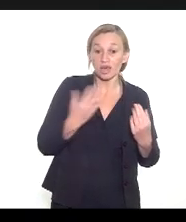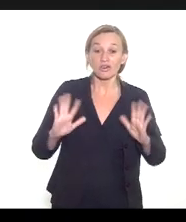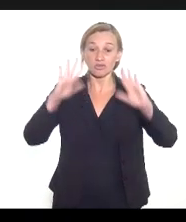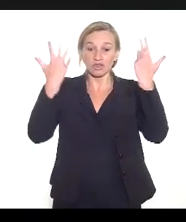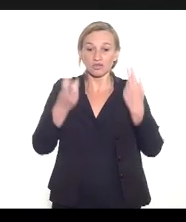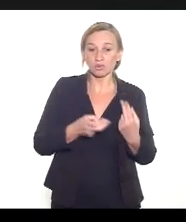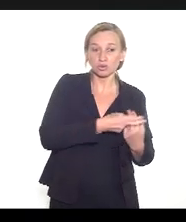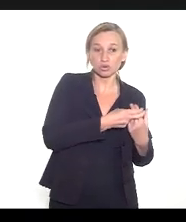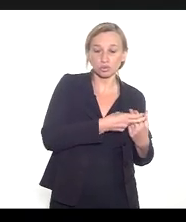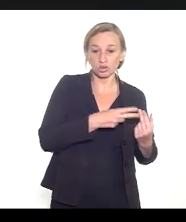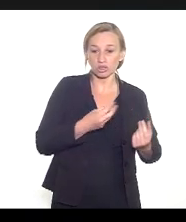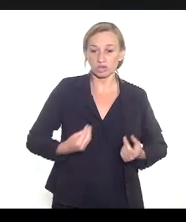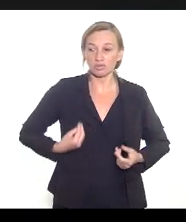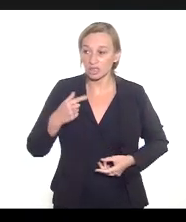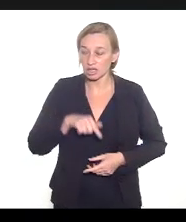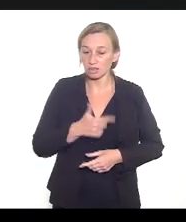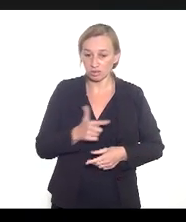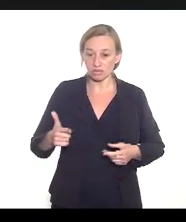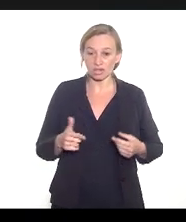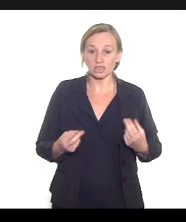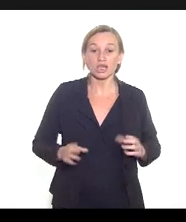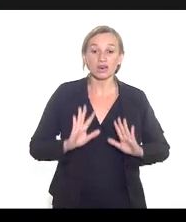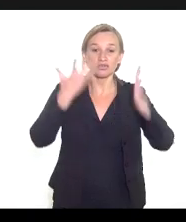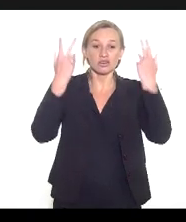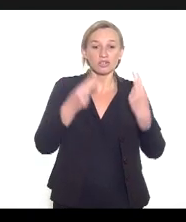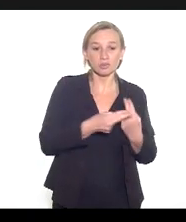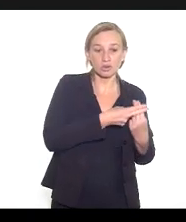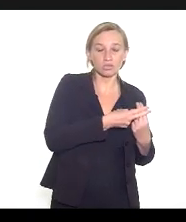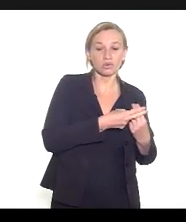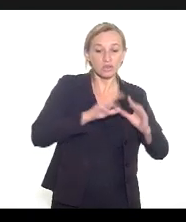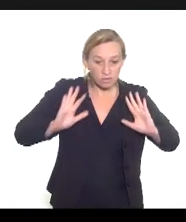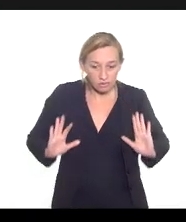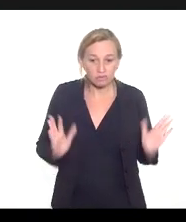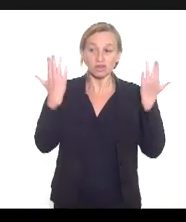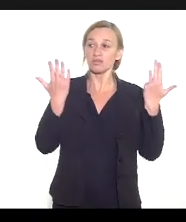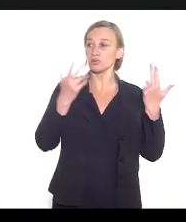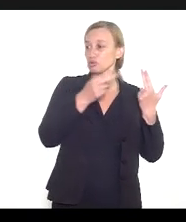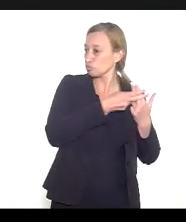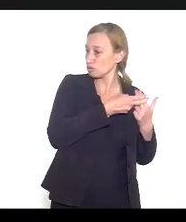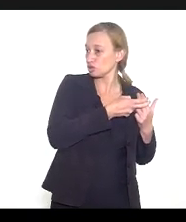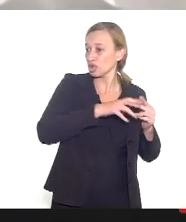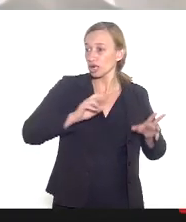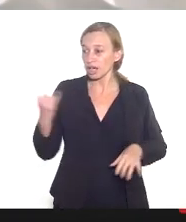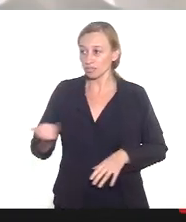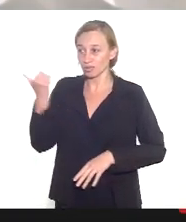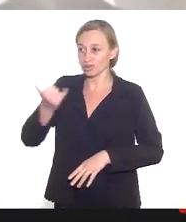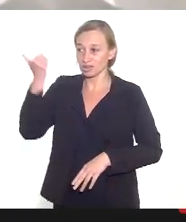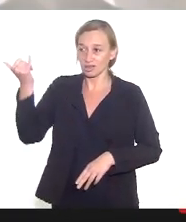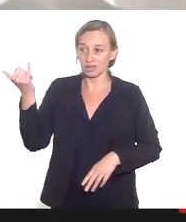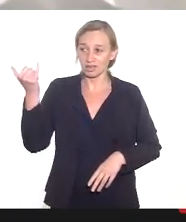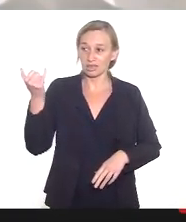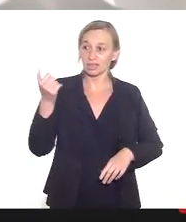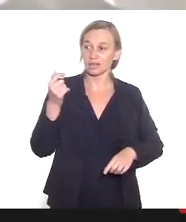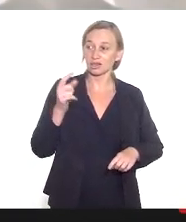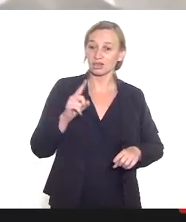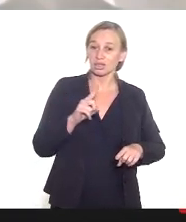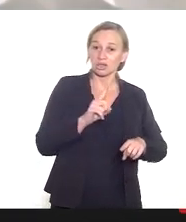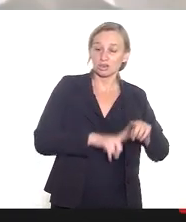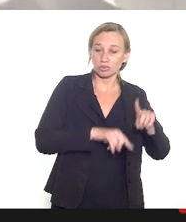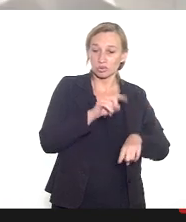ele nós não estaríamos aqui então vivo ao SUS Vamos ser para referenciar esse importante instrumento né